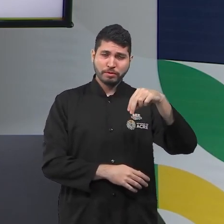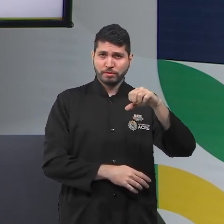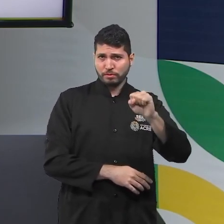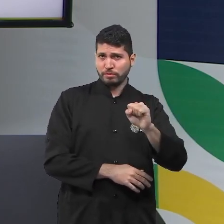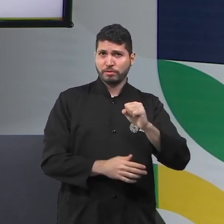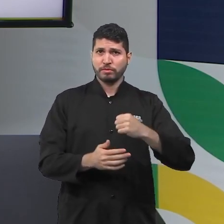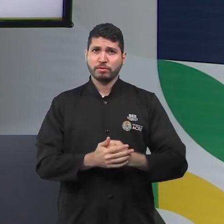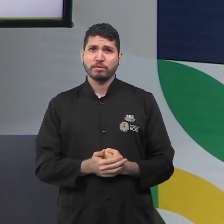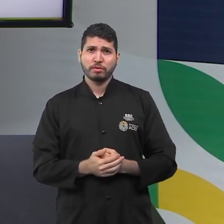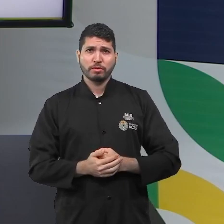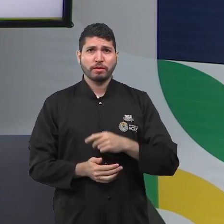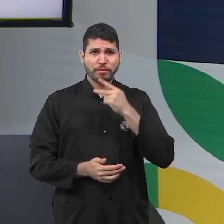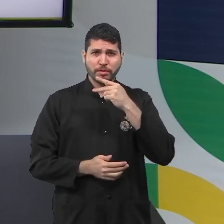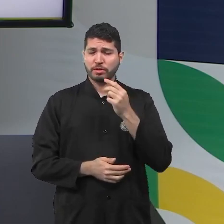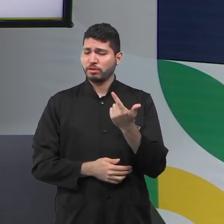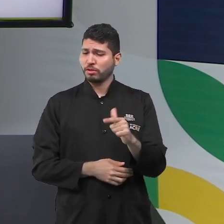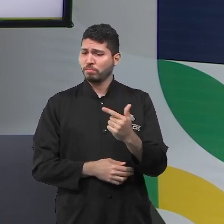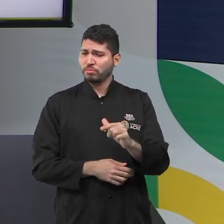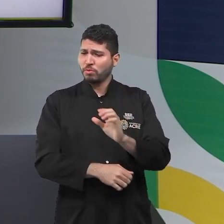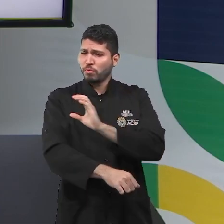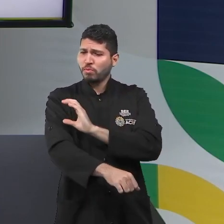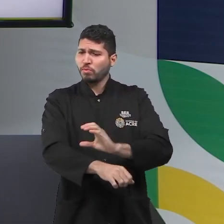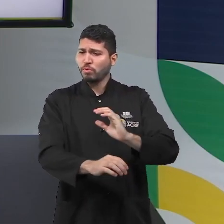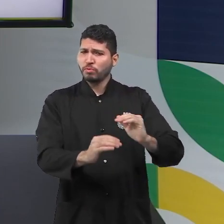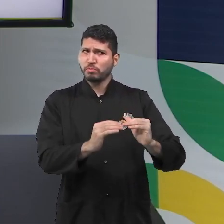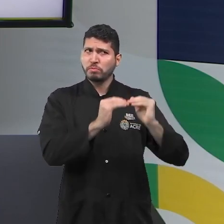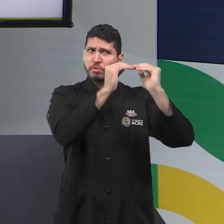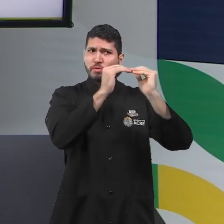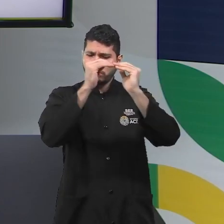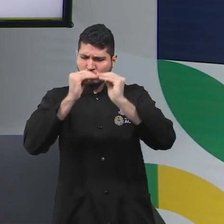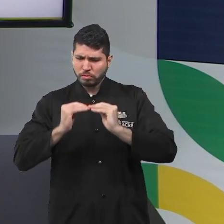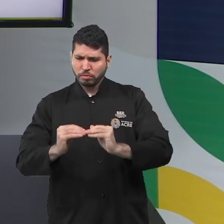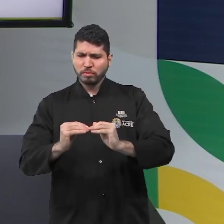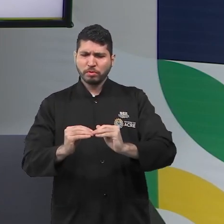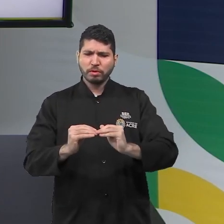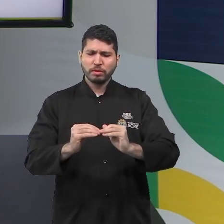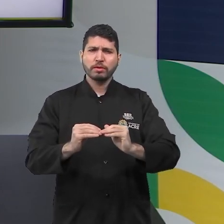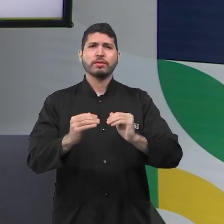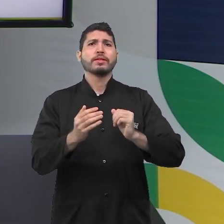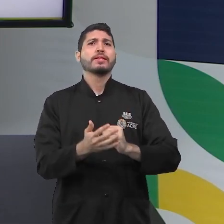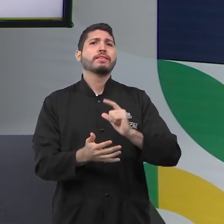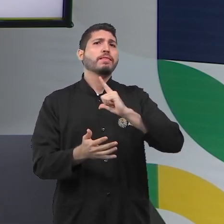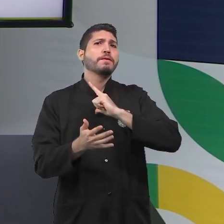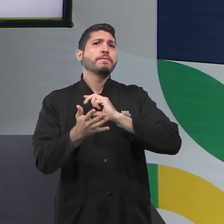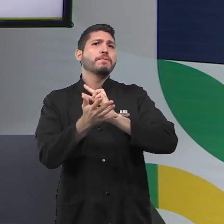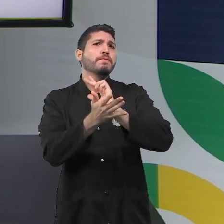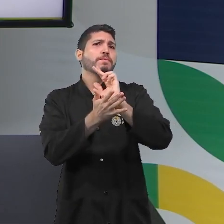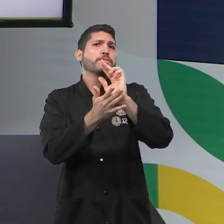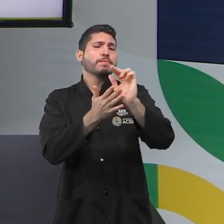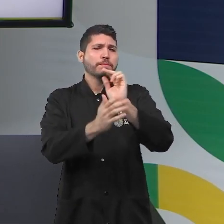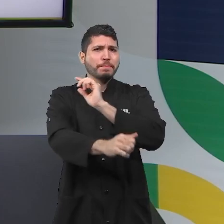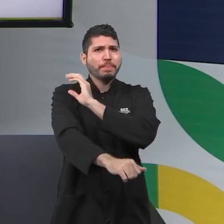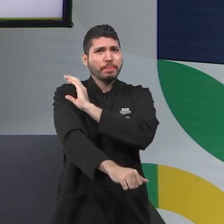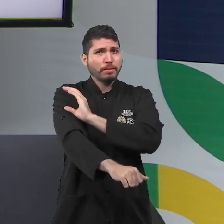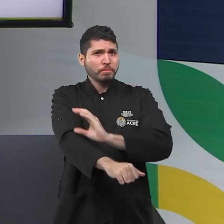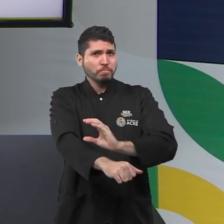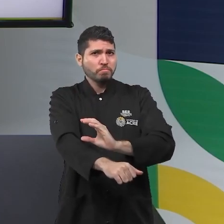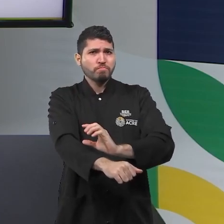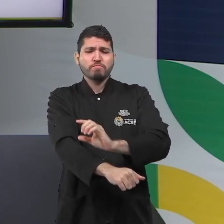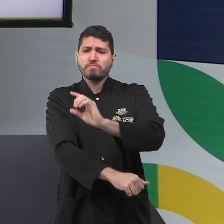não temos culturas superiores nem culturas inferiores. O que nós temos é uma diversificação de culturas. Cada uma